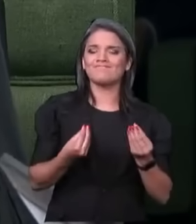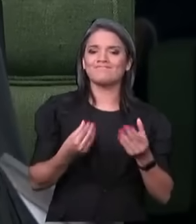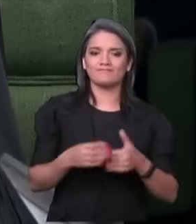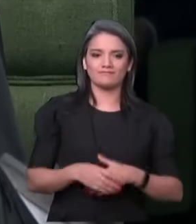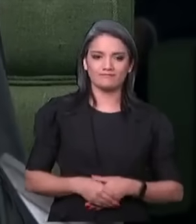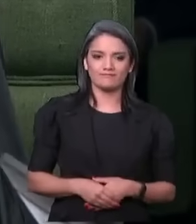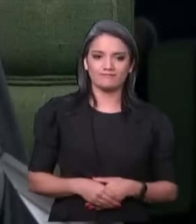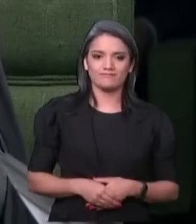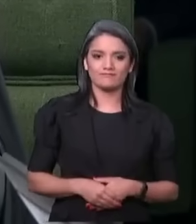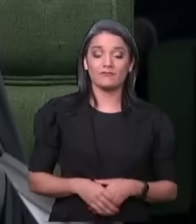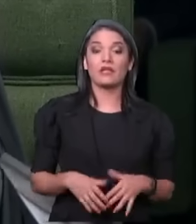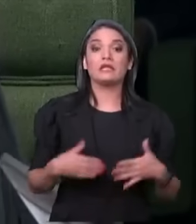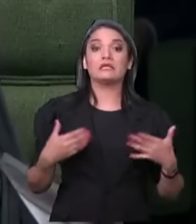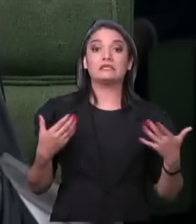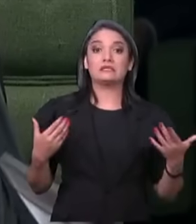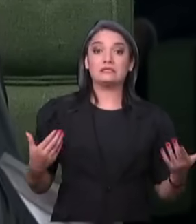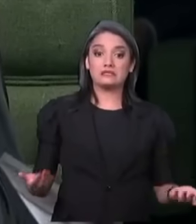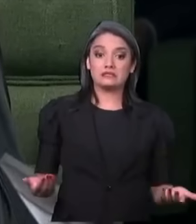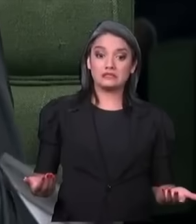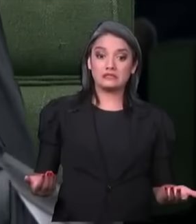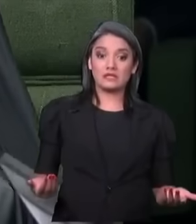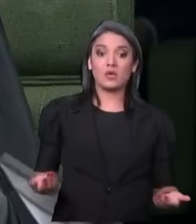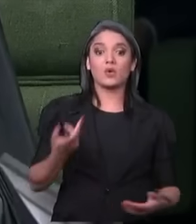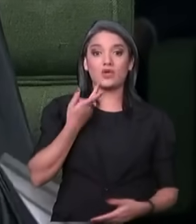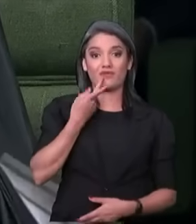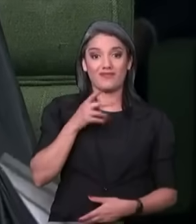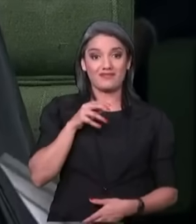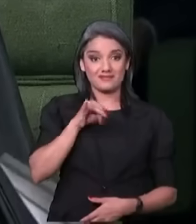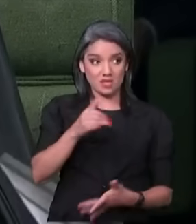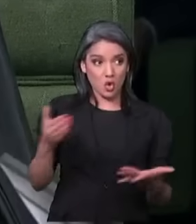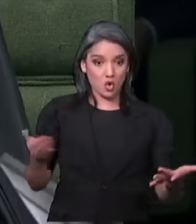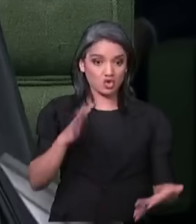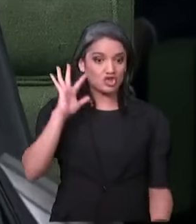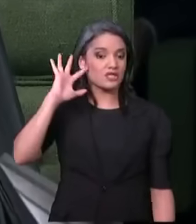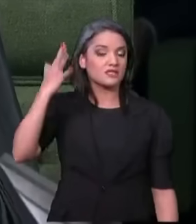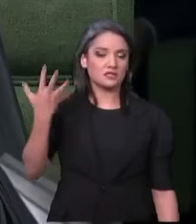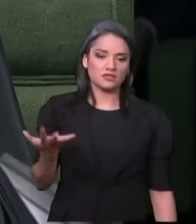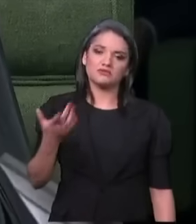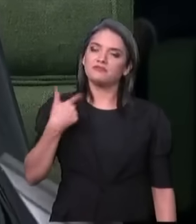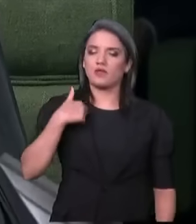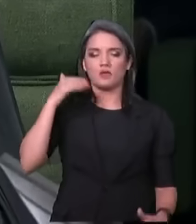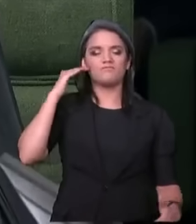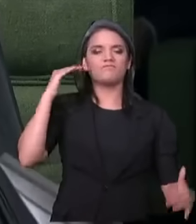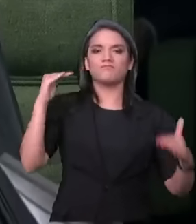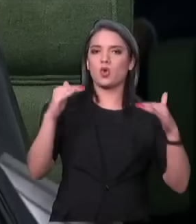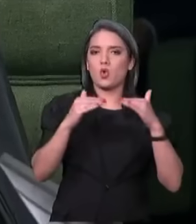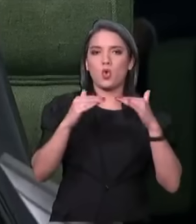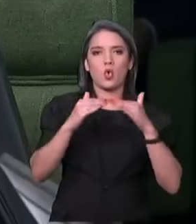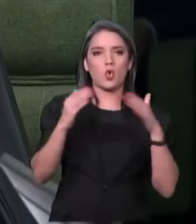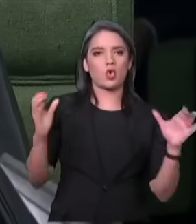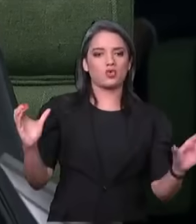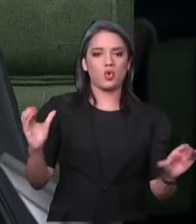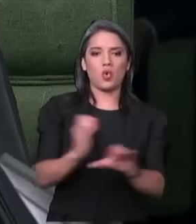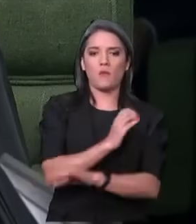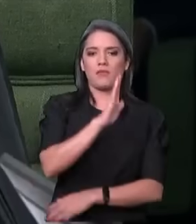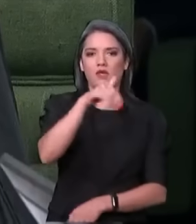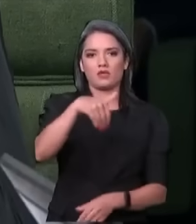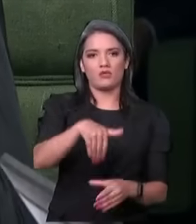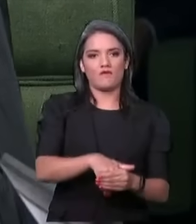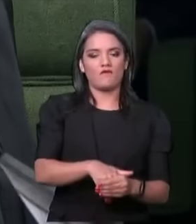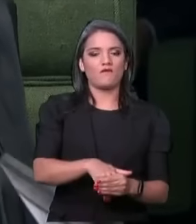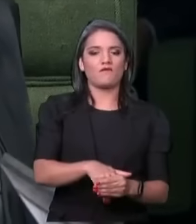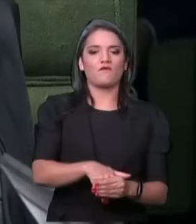que se fosse decidir hoje eu estaria subscrevendo às inteiras o voto de